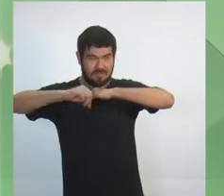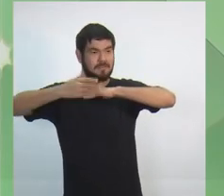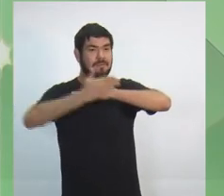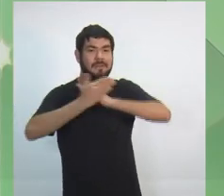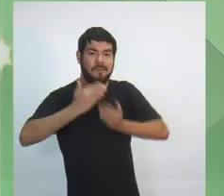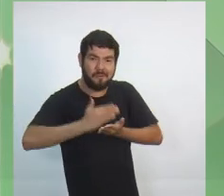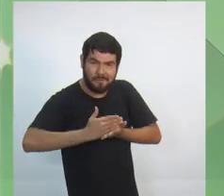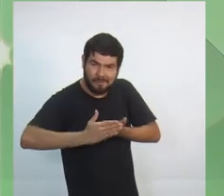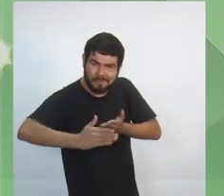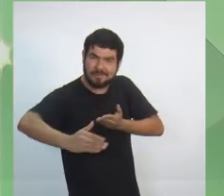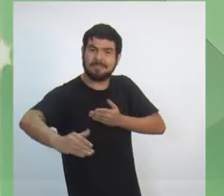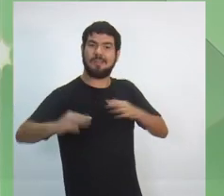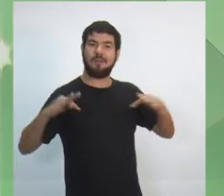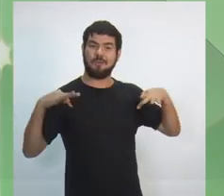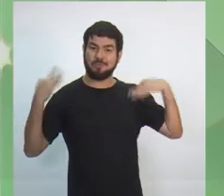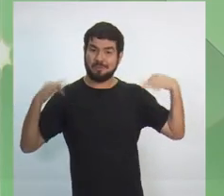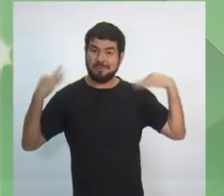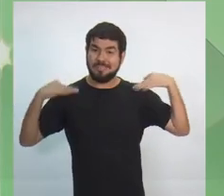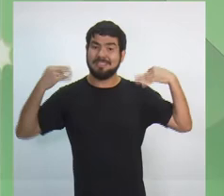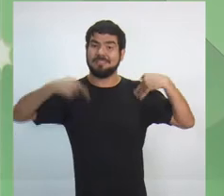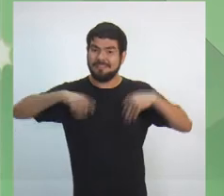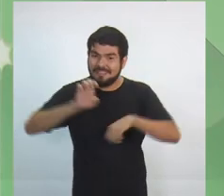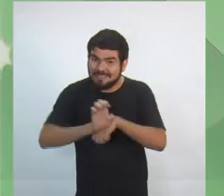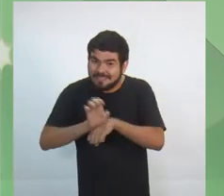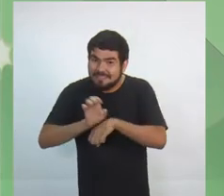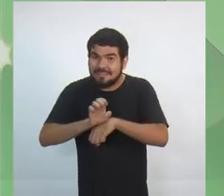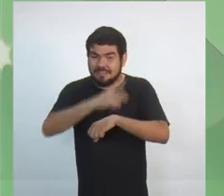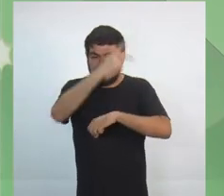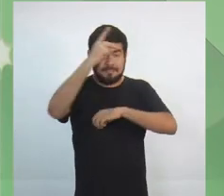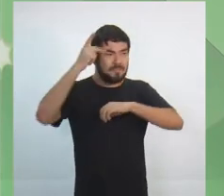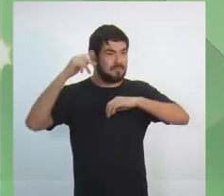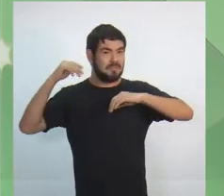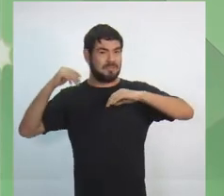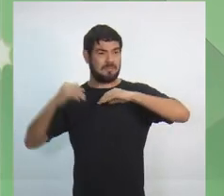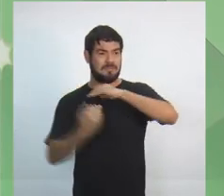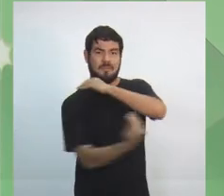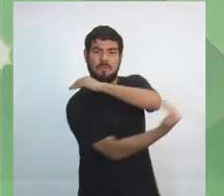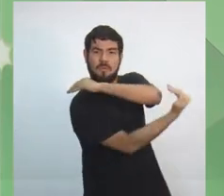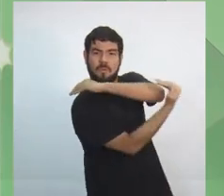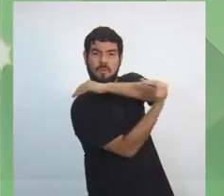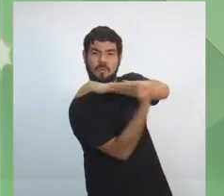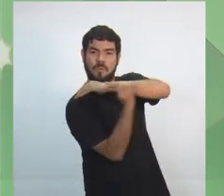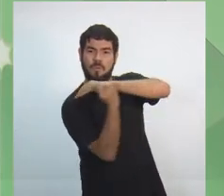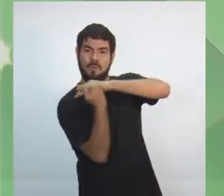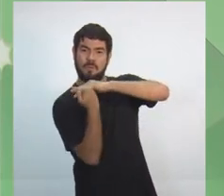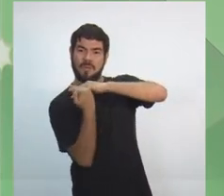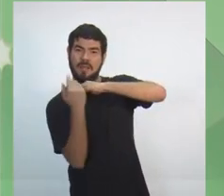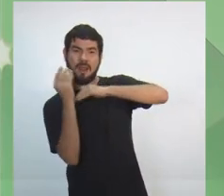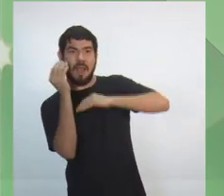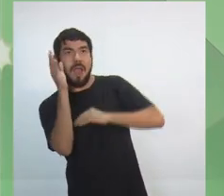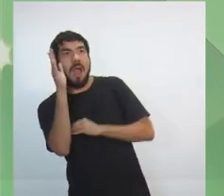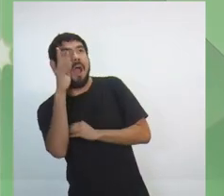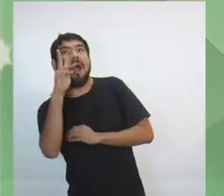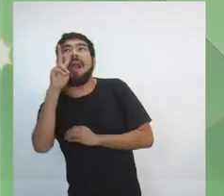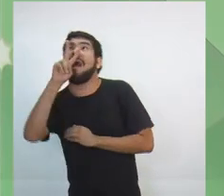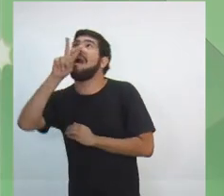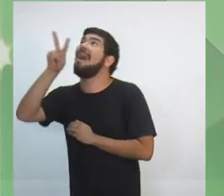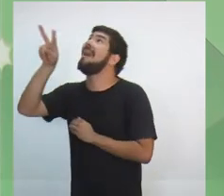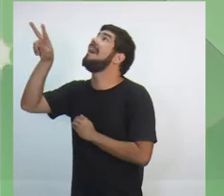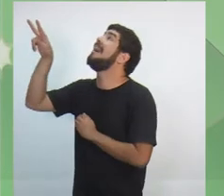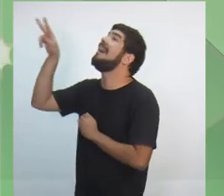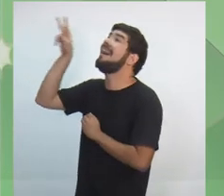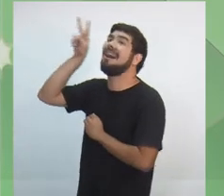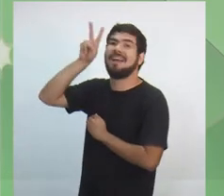estado. Que as pessoas, ao chegar do outro lado, já começam a ver as belezas que nós temos. Vão passar em cima do encontro das